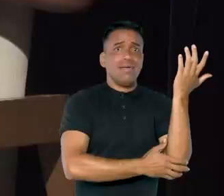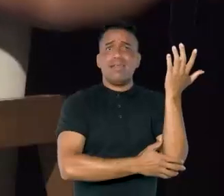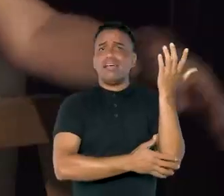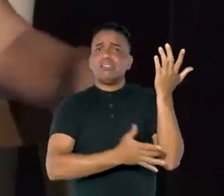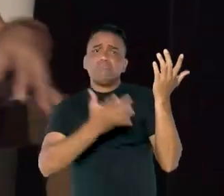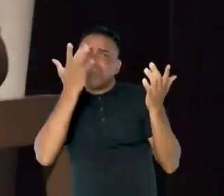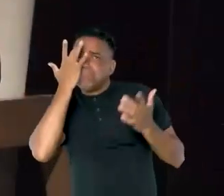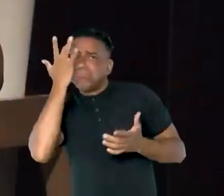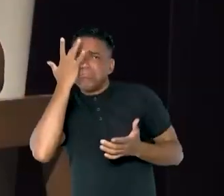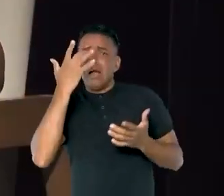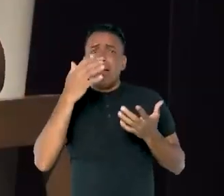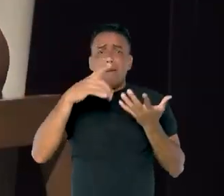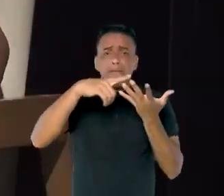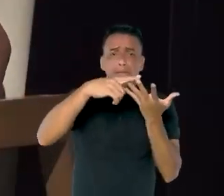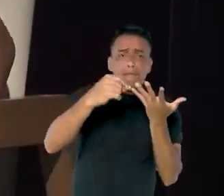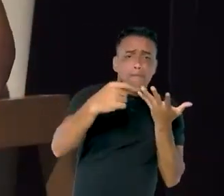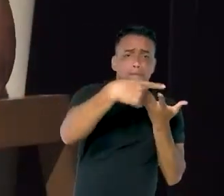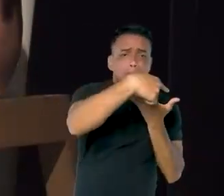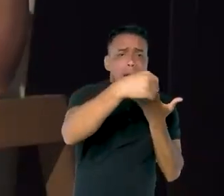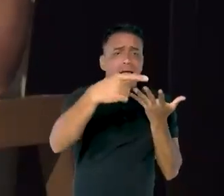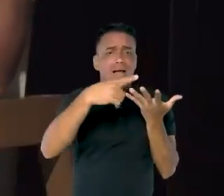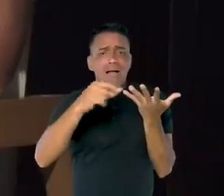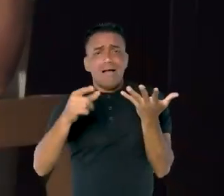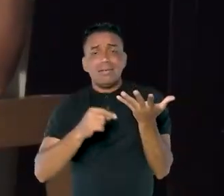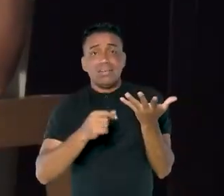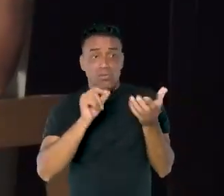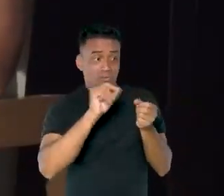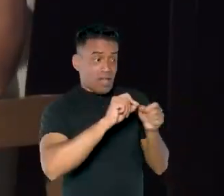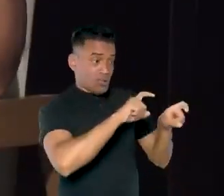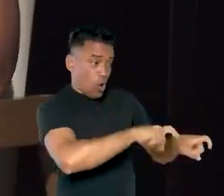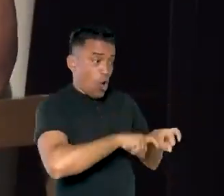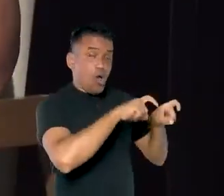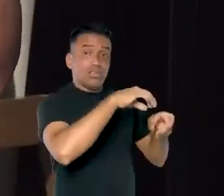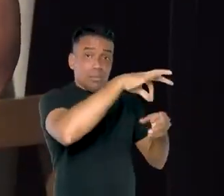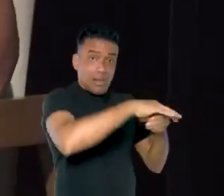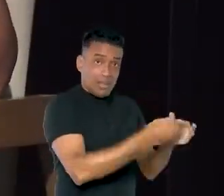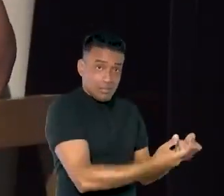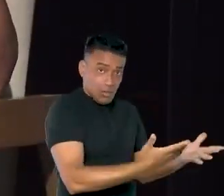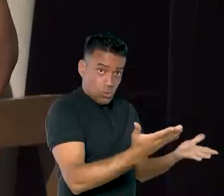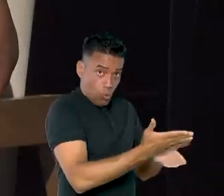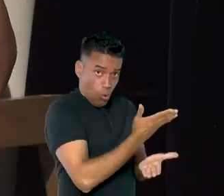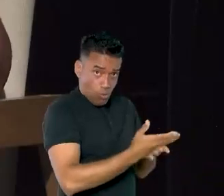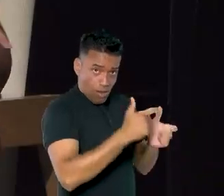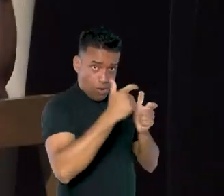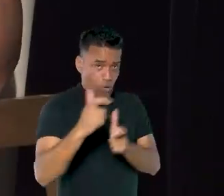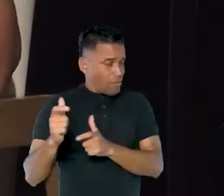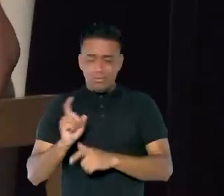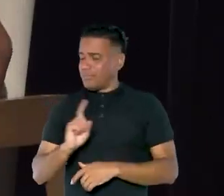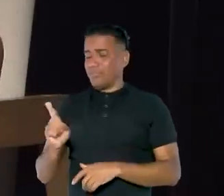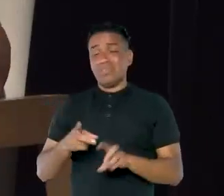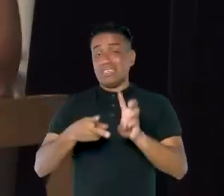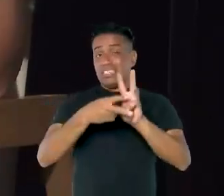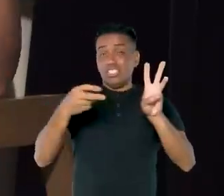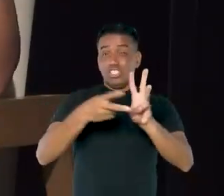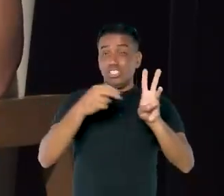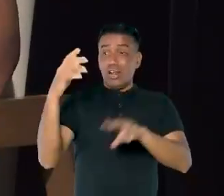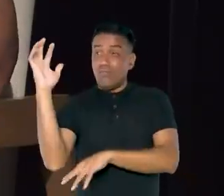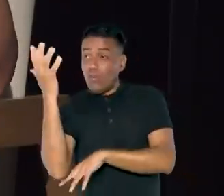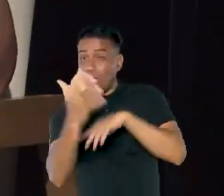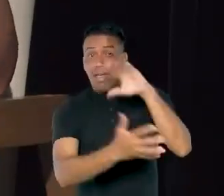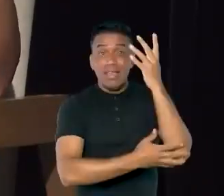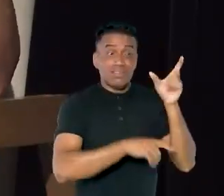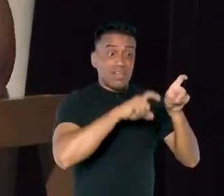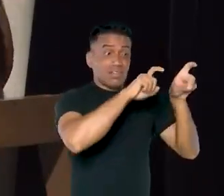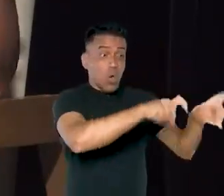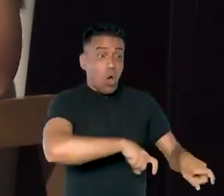onde ficam as plantas, porque nós não fazemos roça em qualquer lugar. Então, as pessoas acham que os indígenas têm muita floresta, fazem